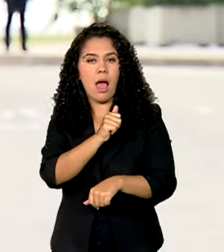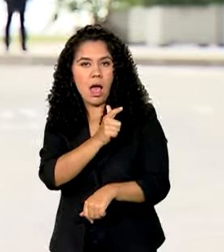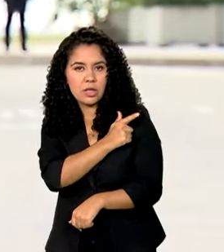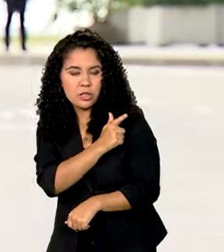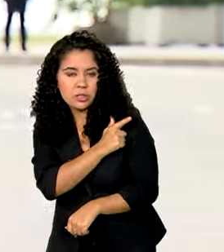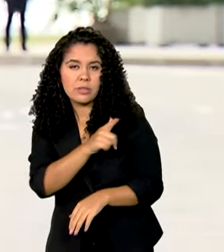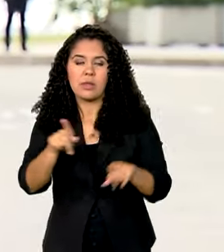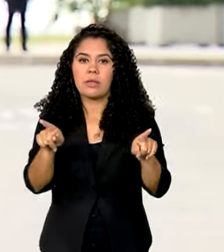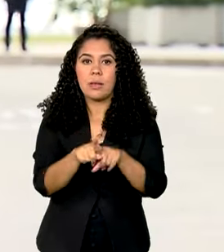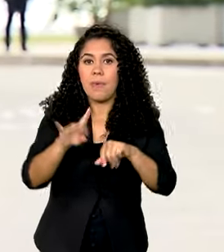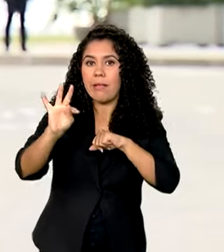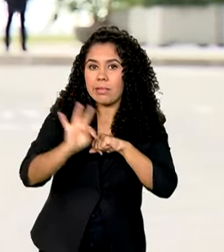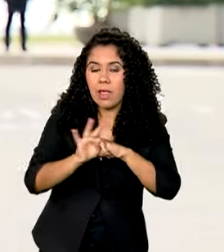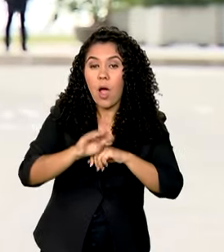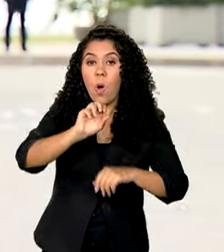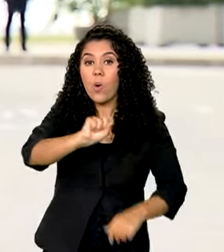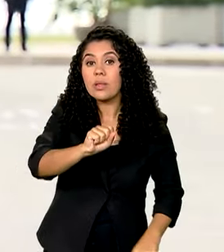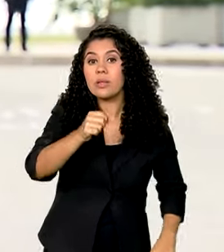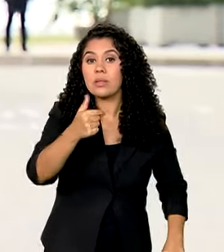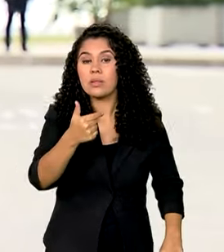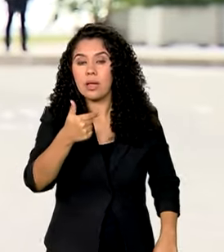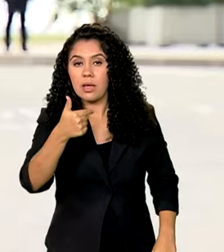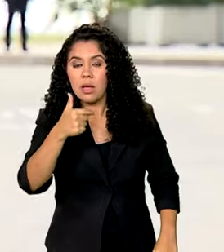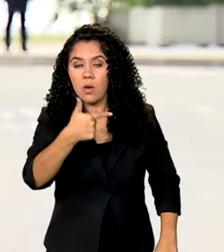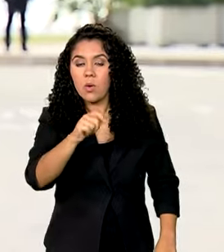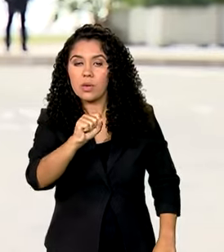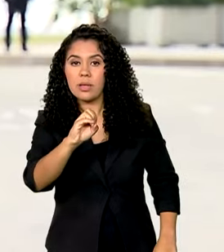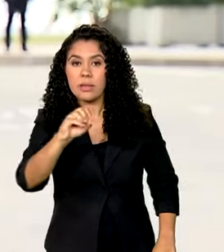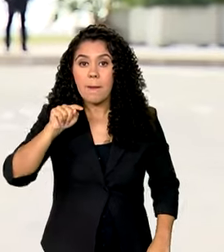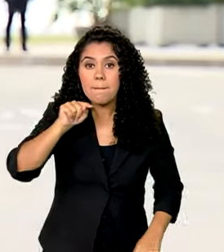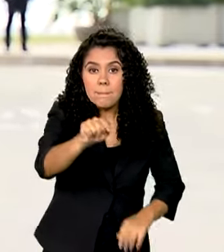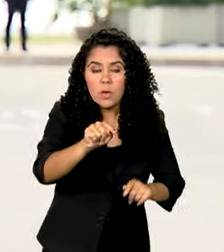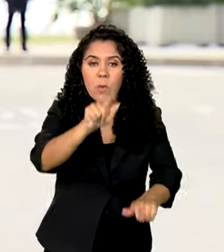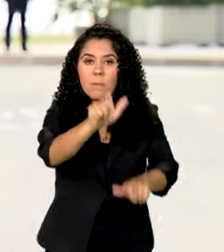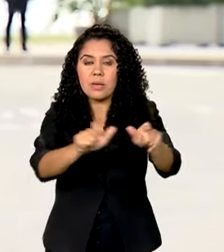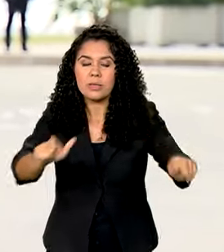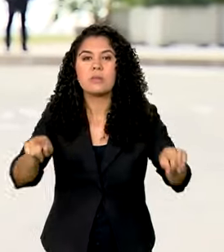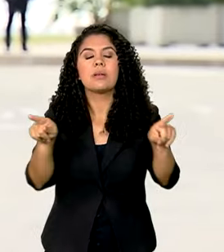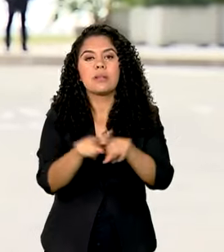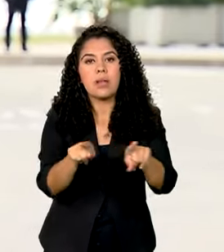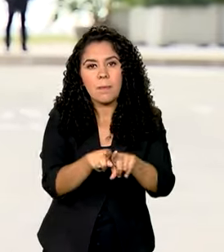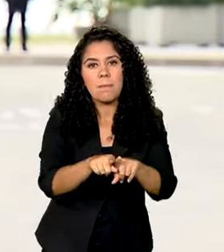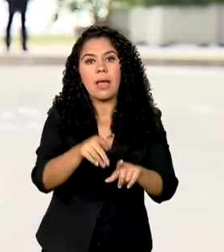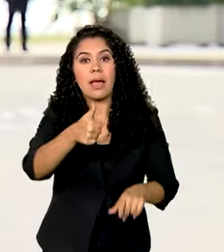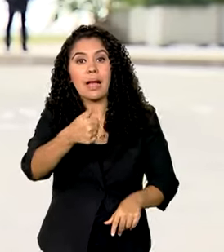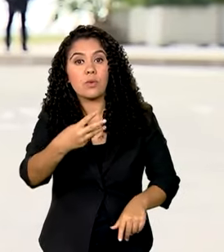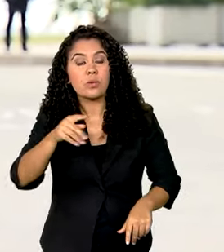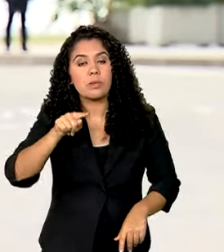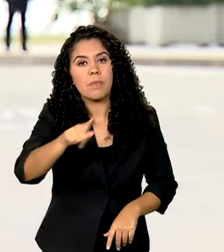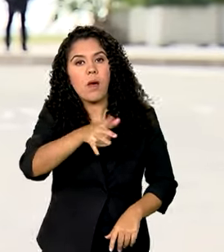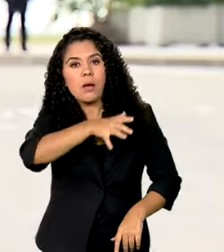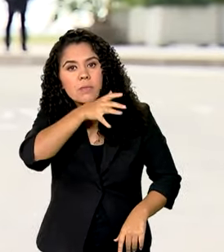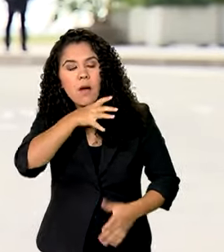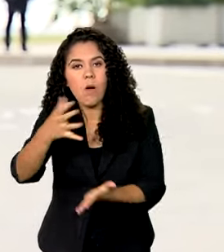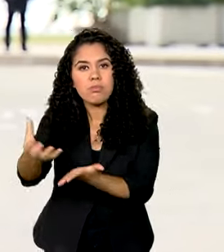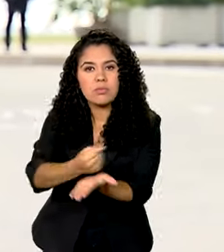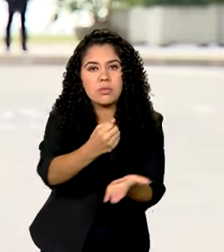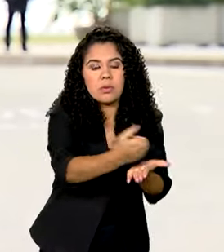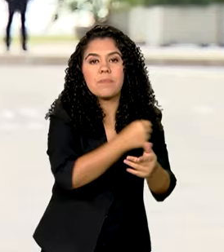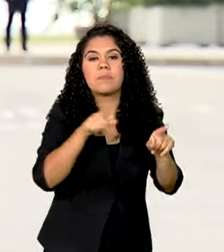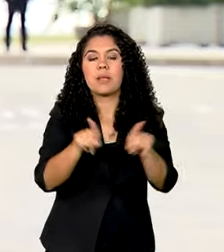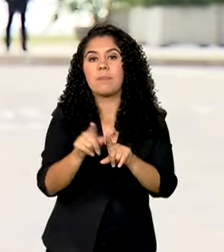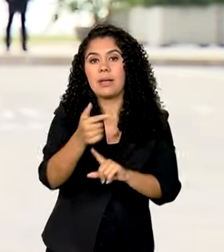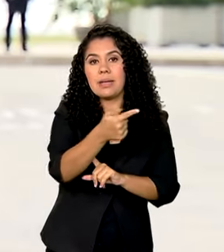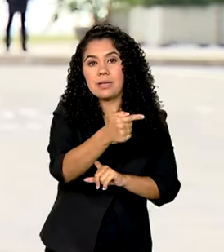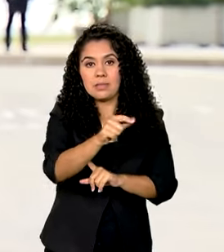83 mil pessoas e 14 mil animais foram resgatados por essas forças federais. 7.700